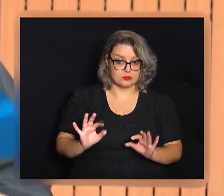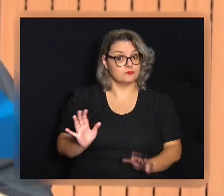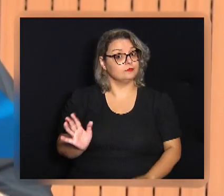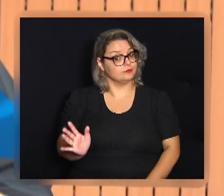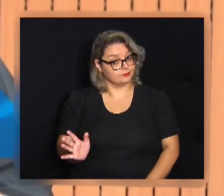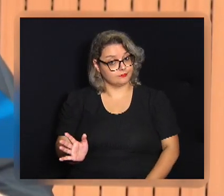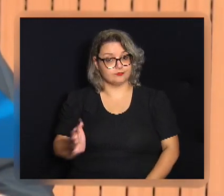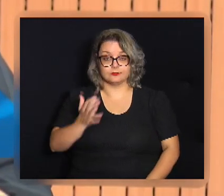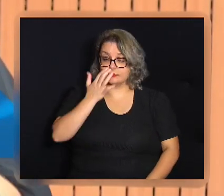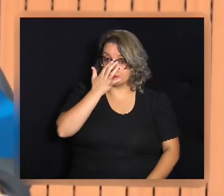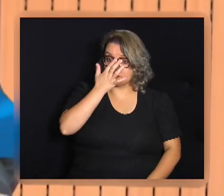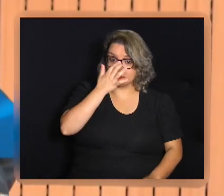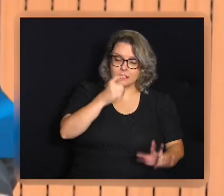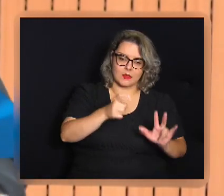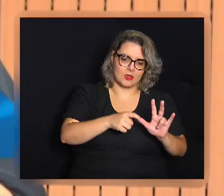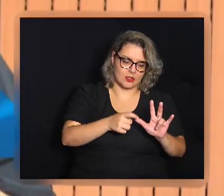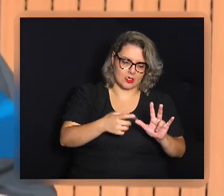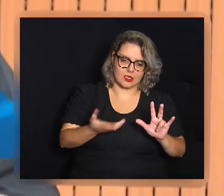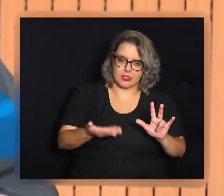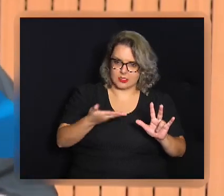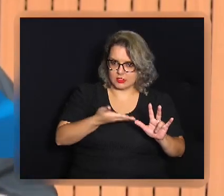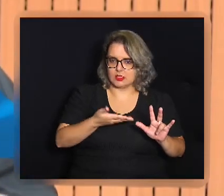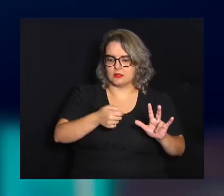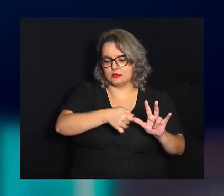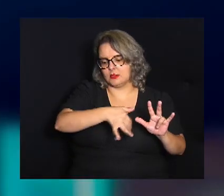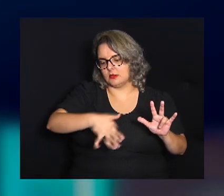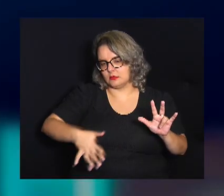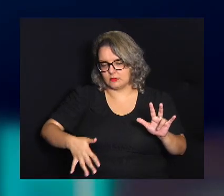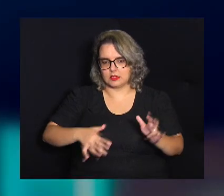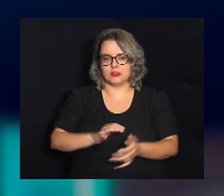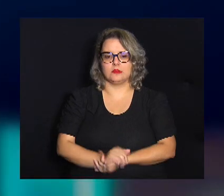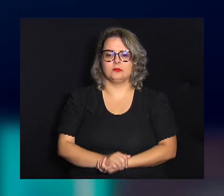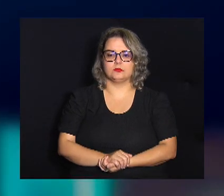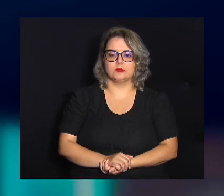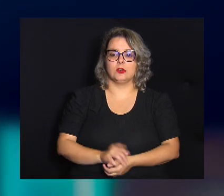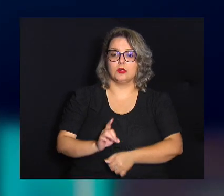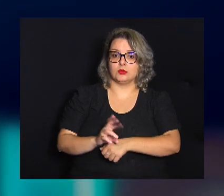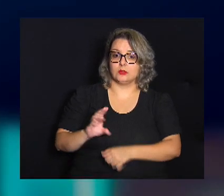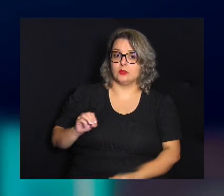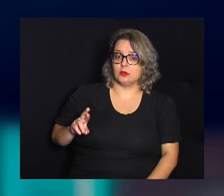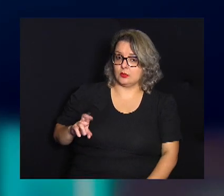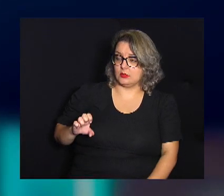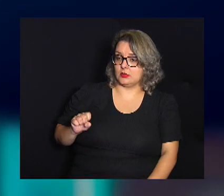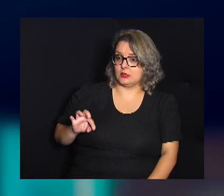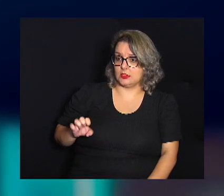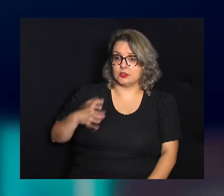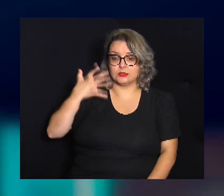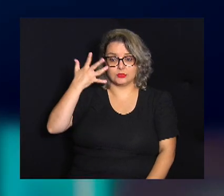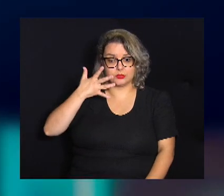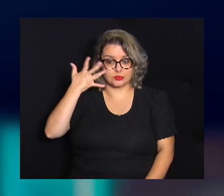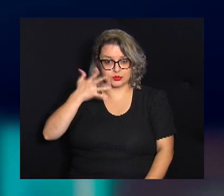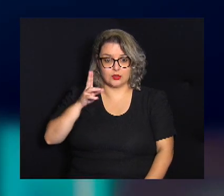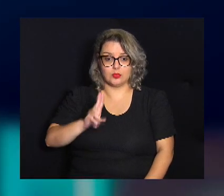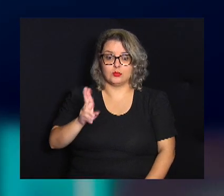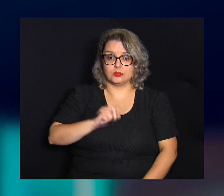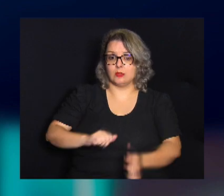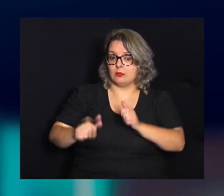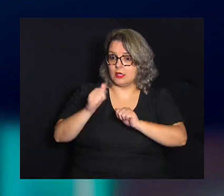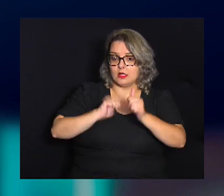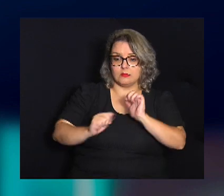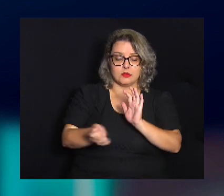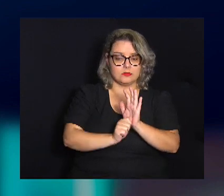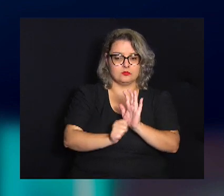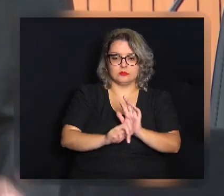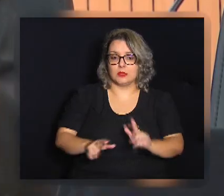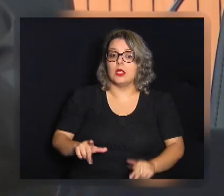e a questão da cannabis, a questão da cannabis medicinal. O Dr. Orestes realizou uma palestra sobre o uso e abuso de drogas lícitas